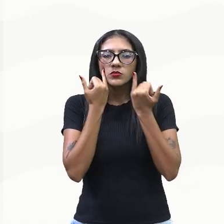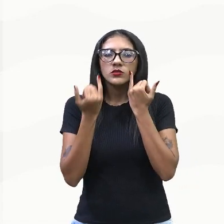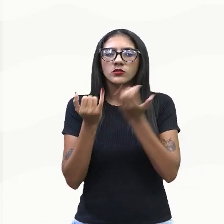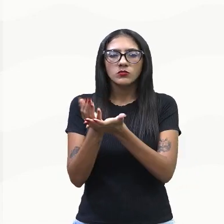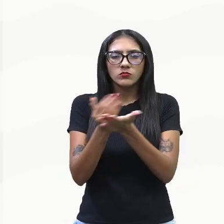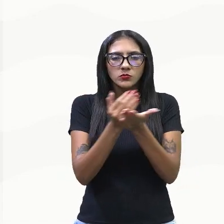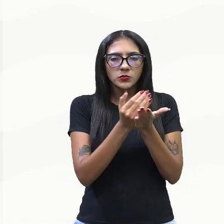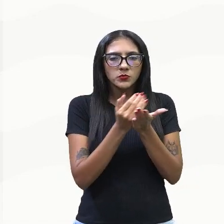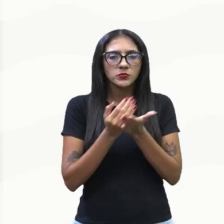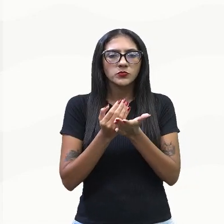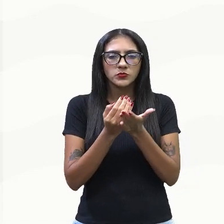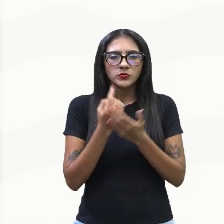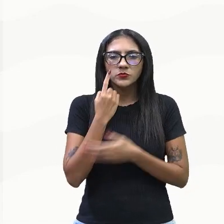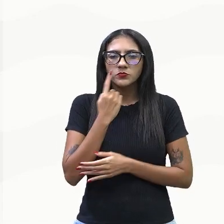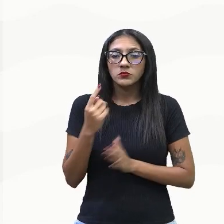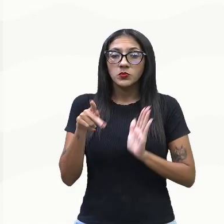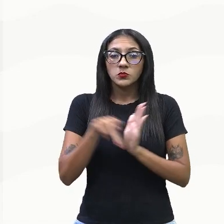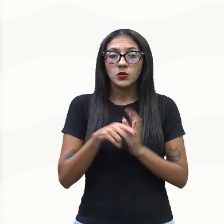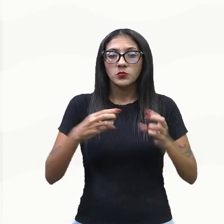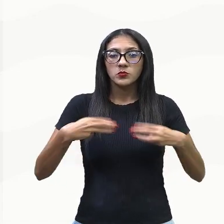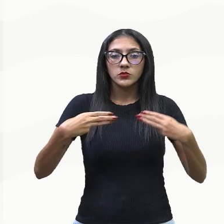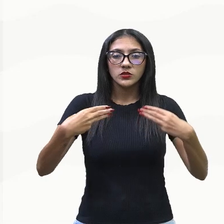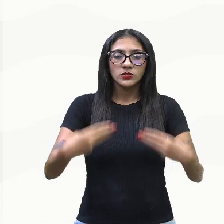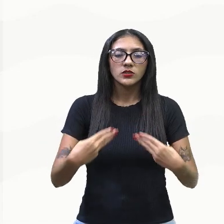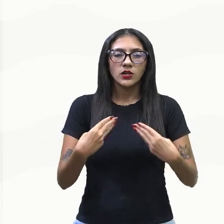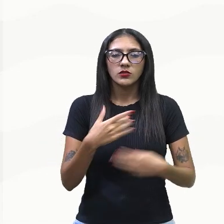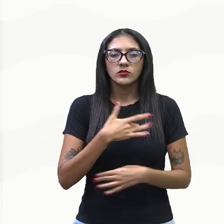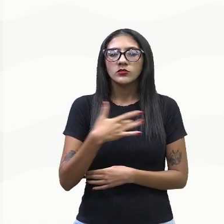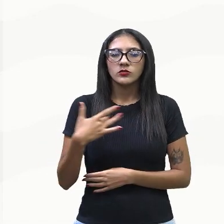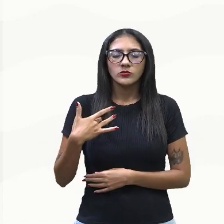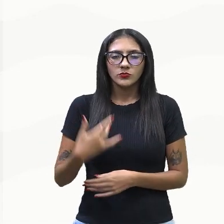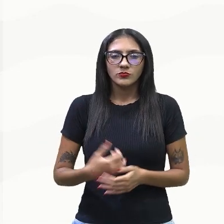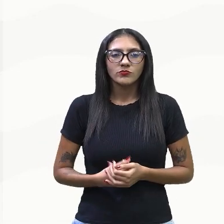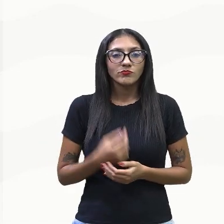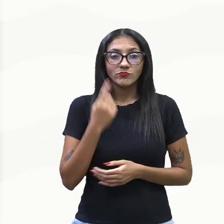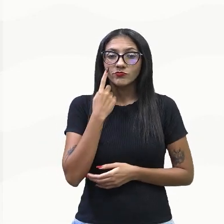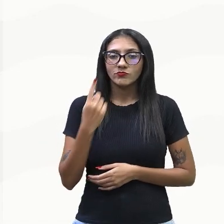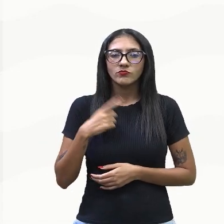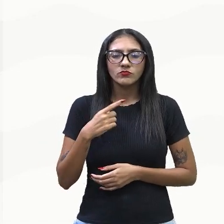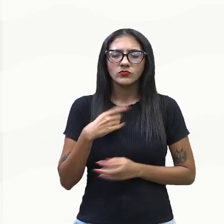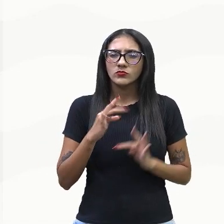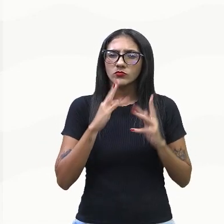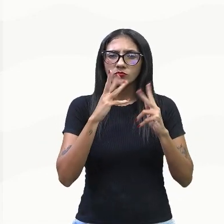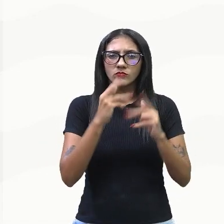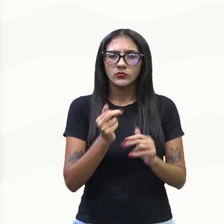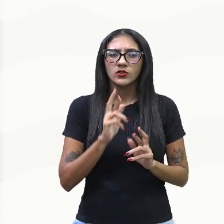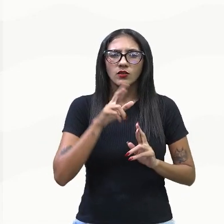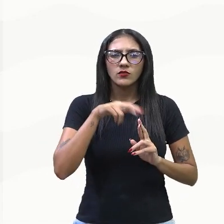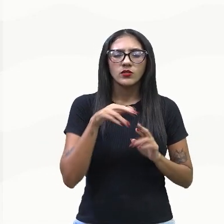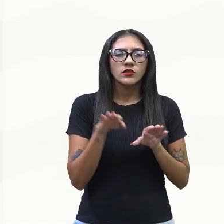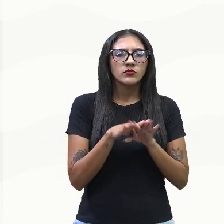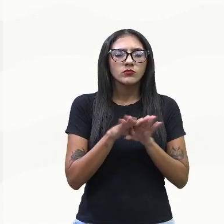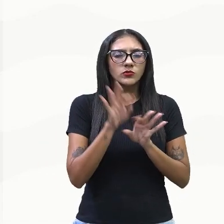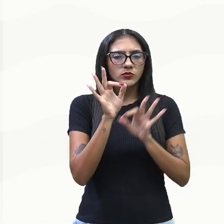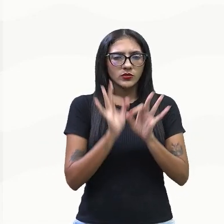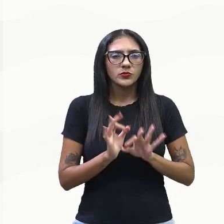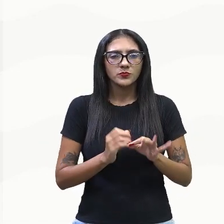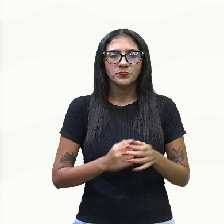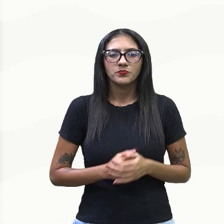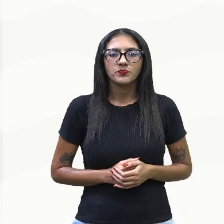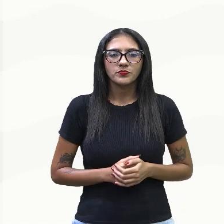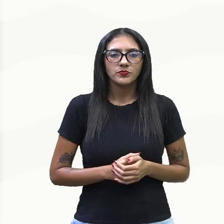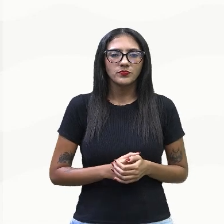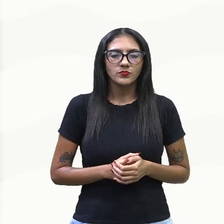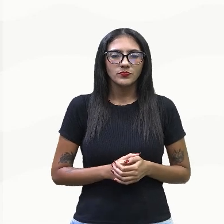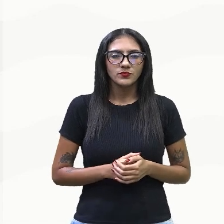tal, Nacional da Saúde. É de confiança, sim. Aí o gráfico está completo. Percebem? É só uma apresentação, tá, pessoal? Ninguém está